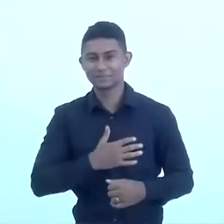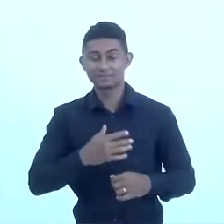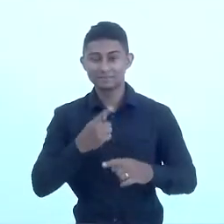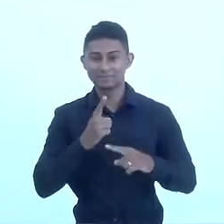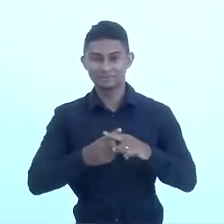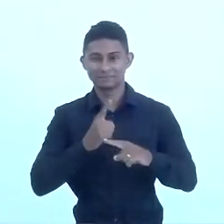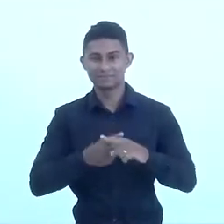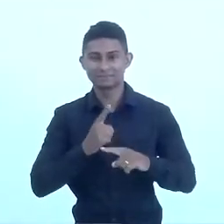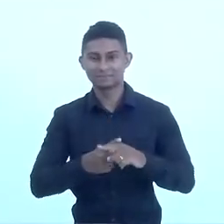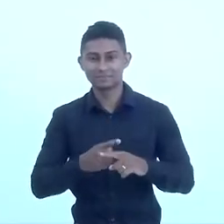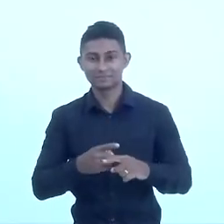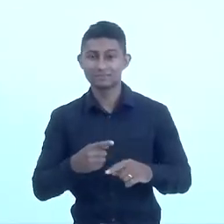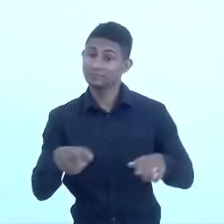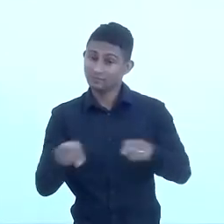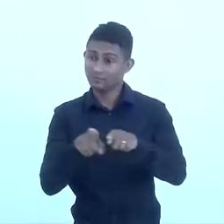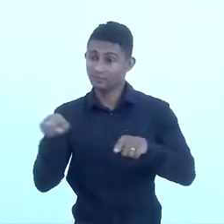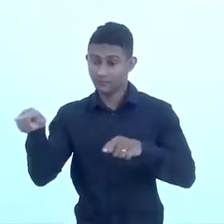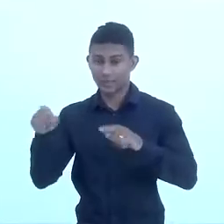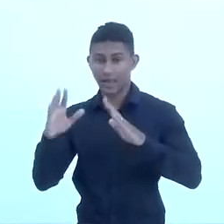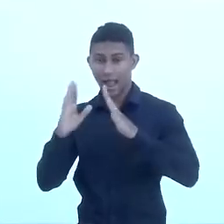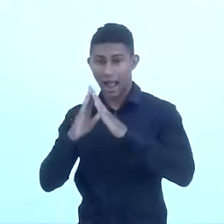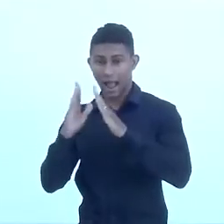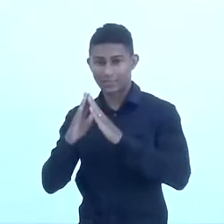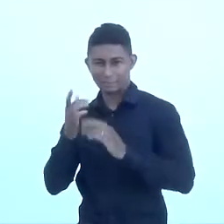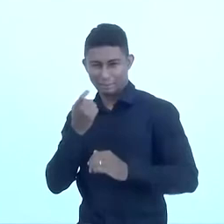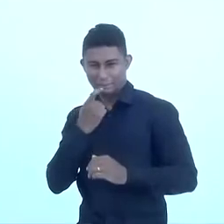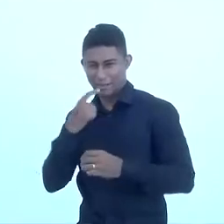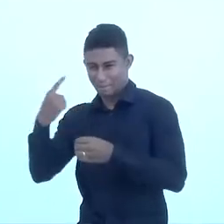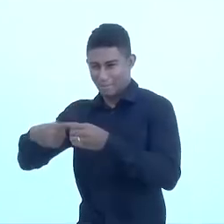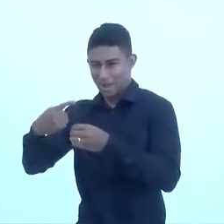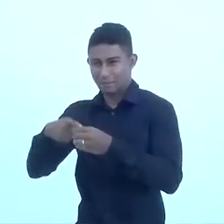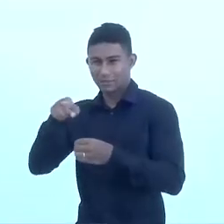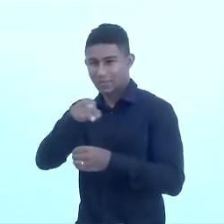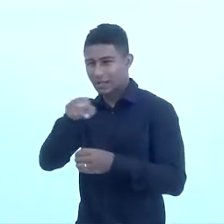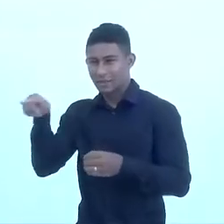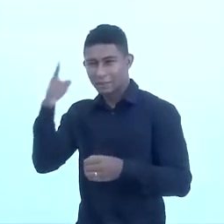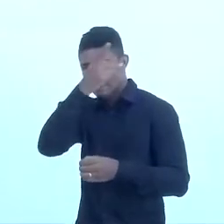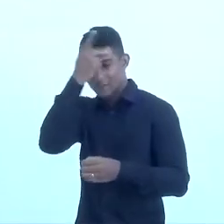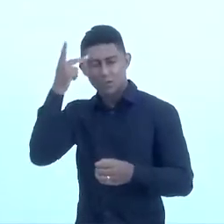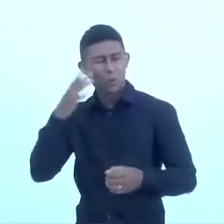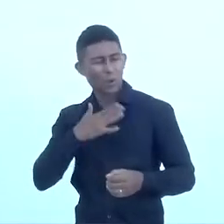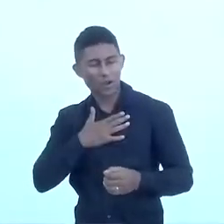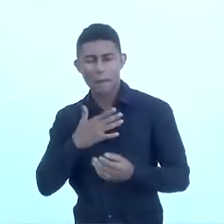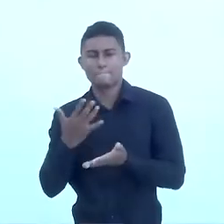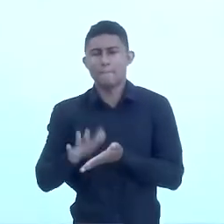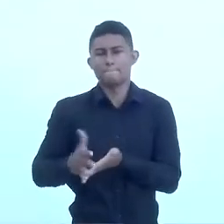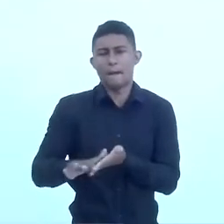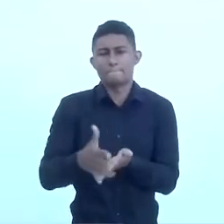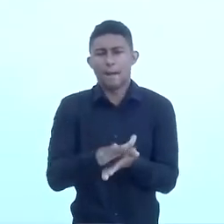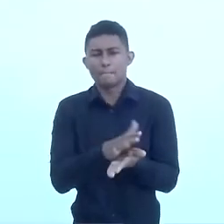né? Que era samba, era gospel. Era tudo junto,